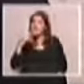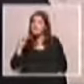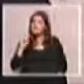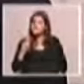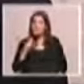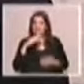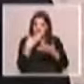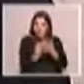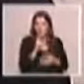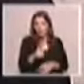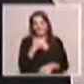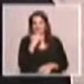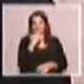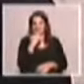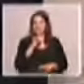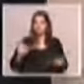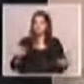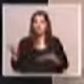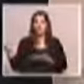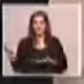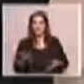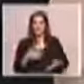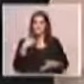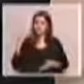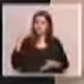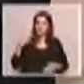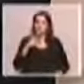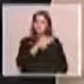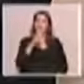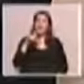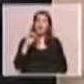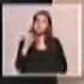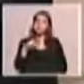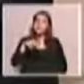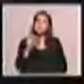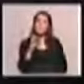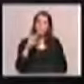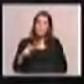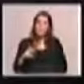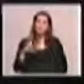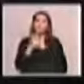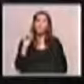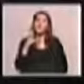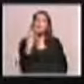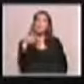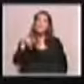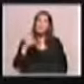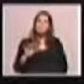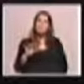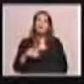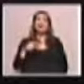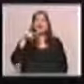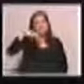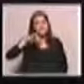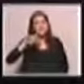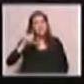é? Exatamente. Portanto, aqui está, convidados de luxo, o Carlos Moura, o João Cunha, o João Pinto, o Nilton